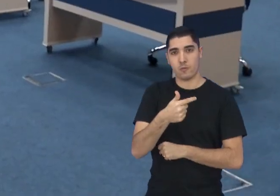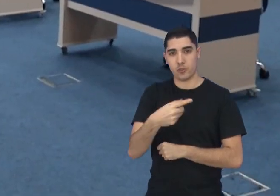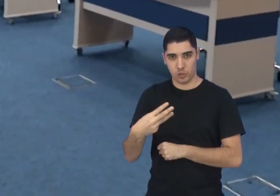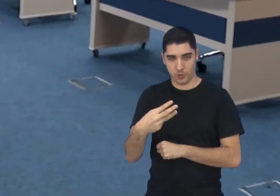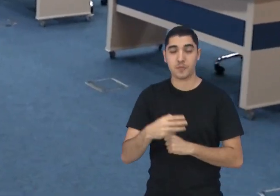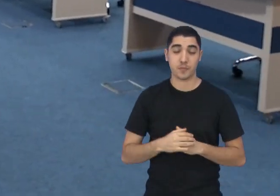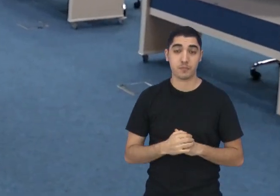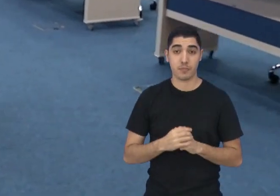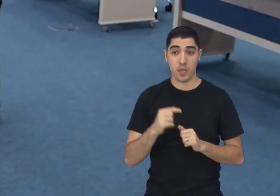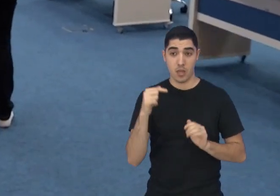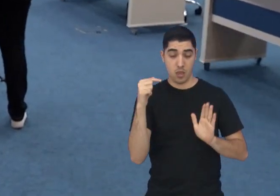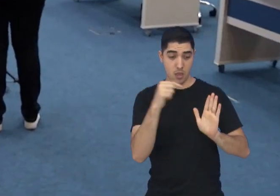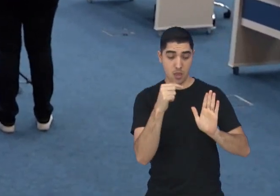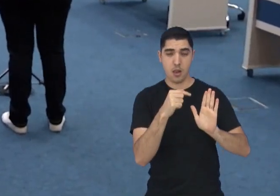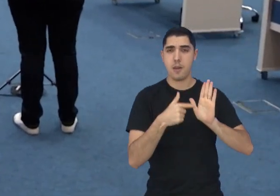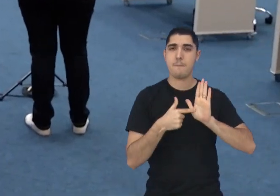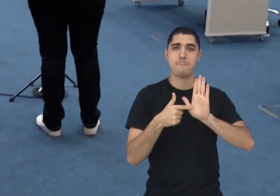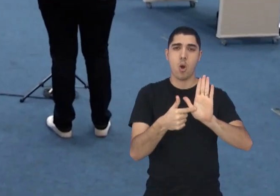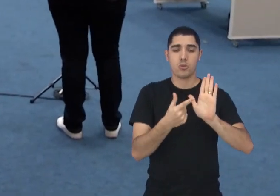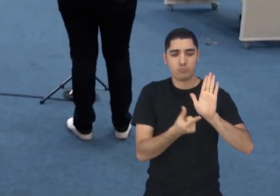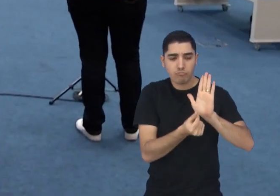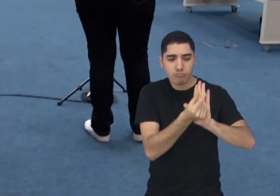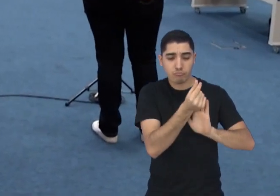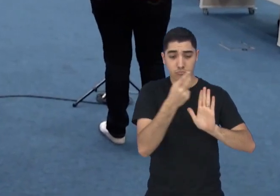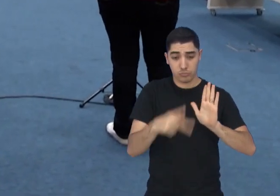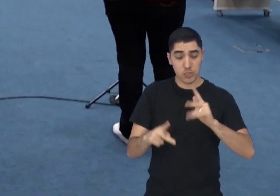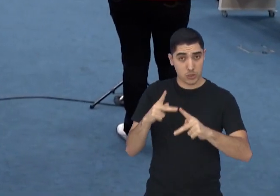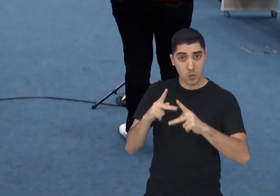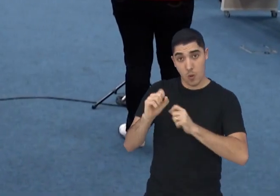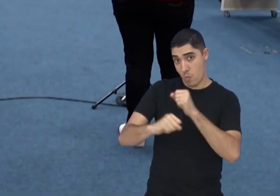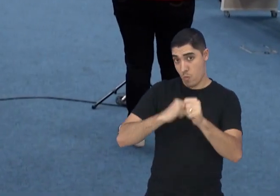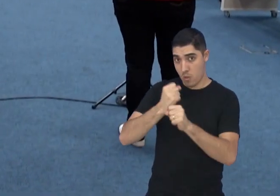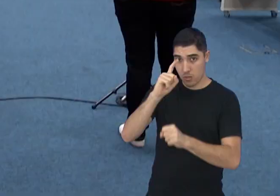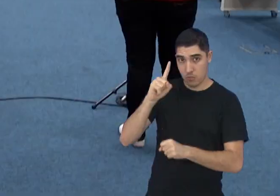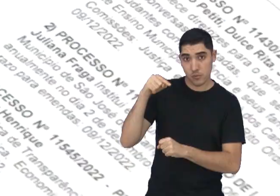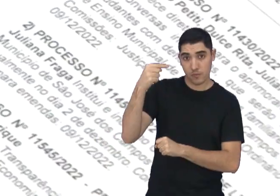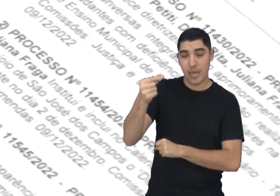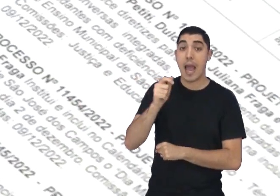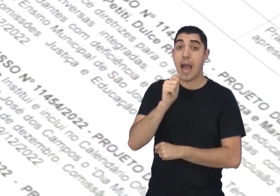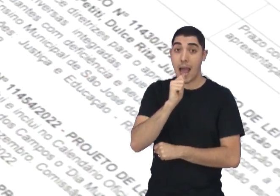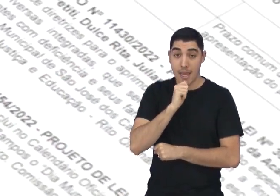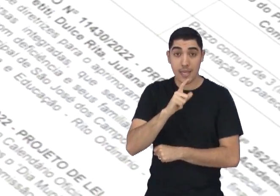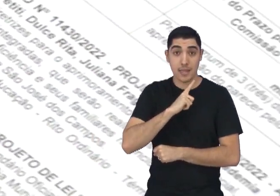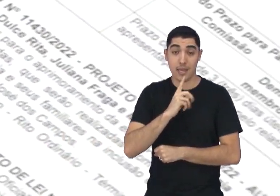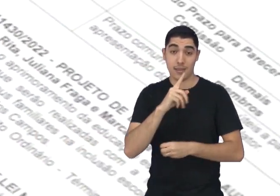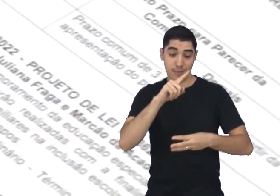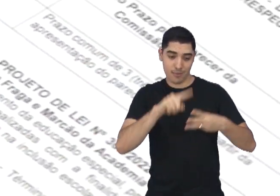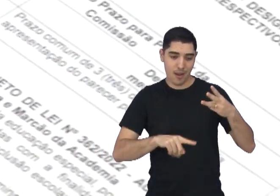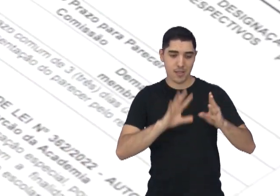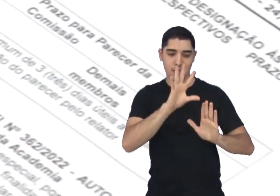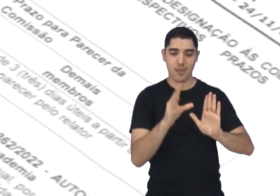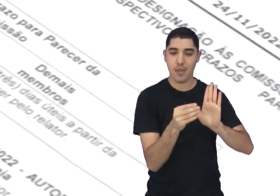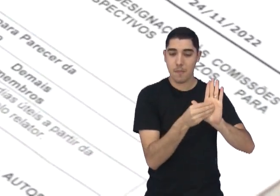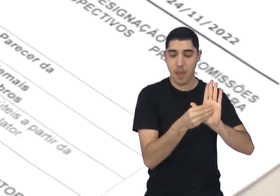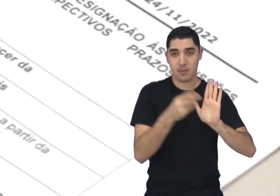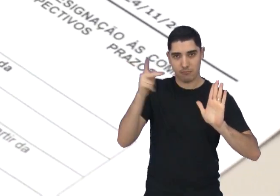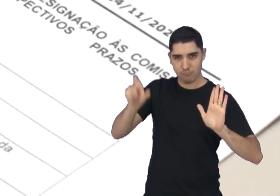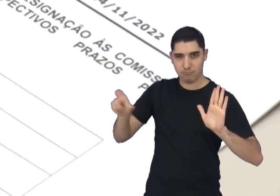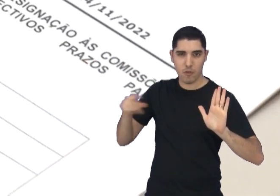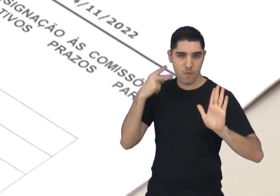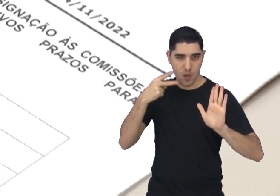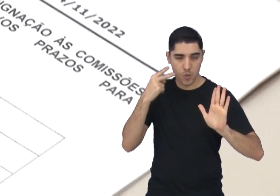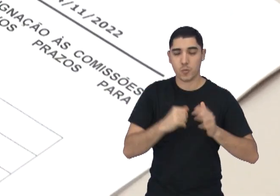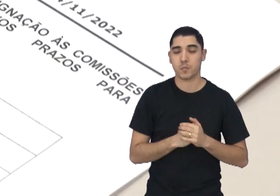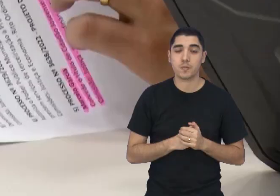A matéria que apresenta o orçamento de São José para o ano que vem ainda recebeu 3 emendas dos parlamentares. De acordo